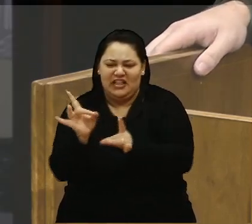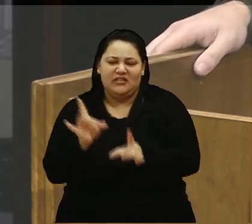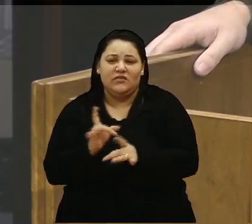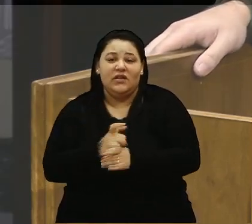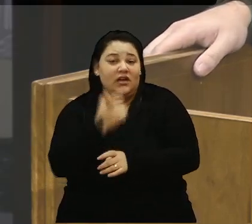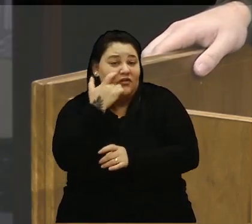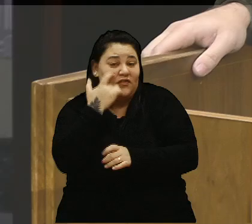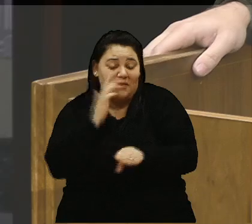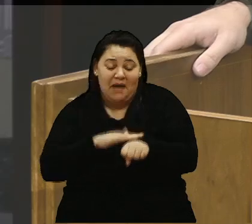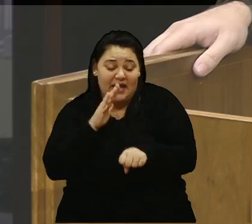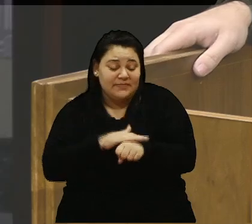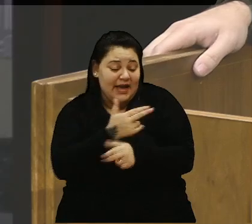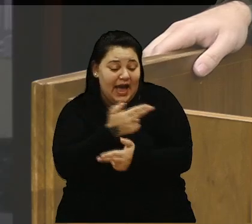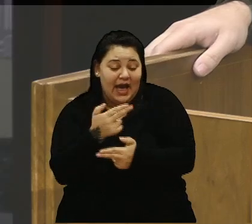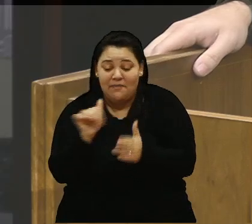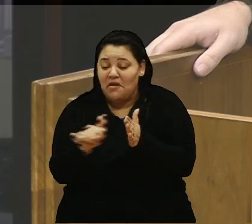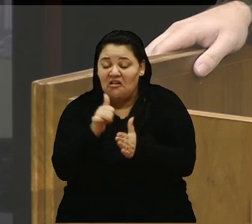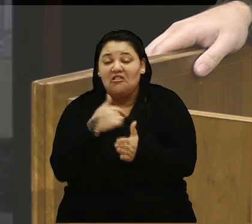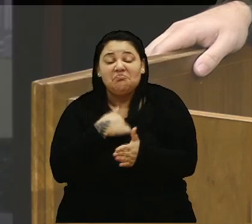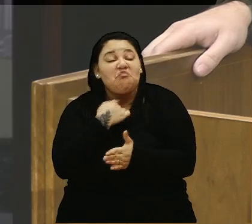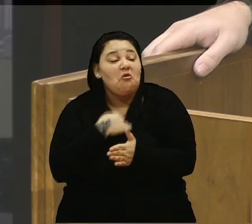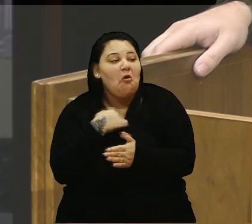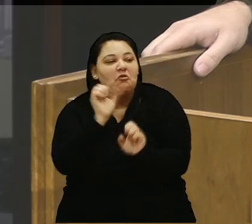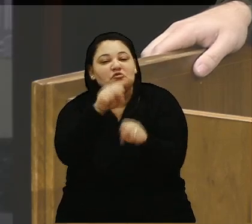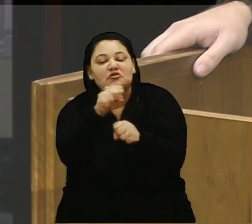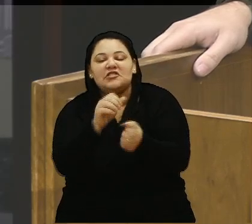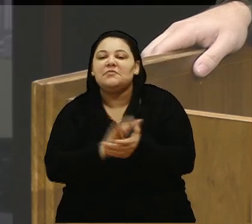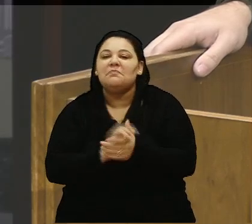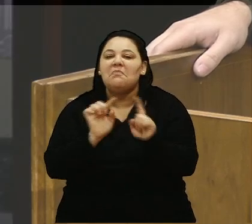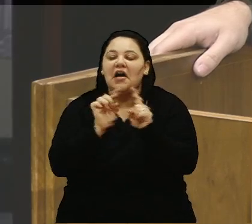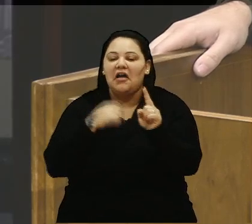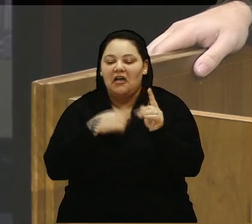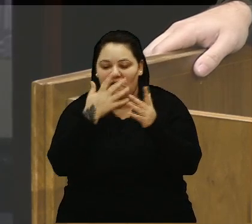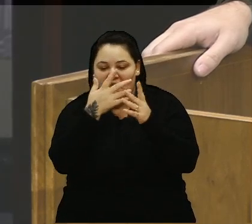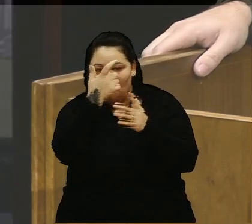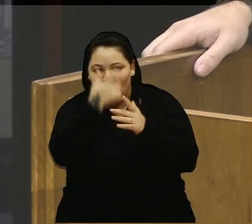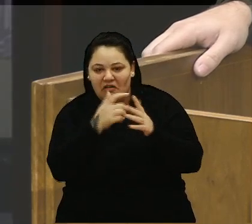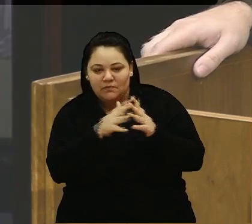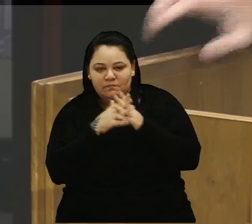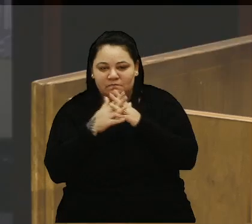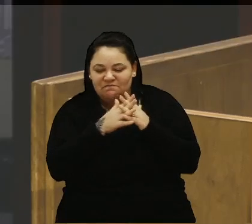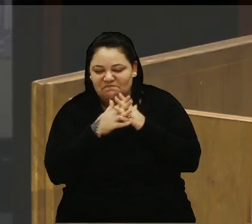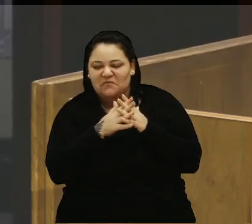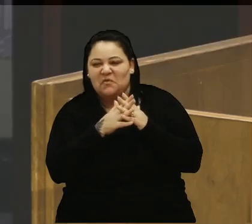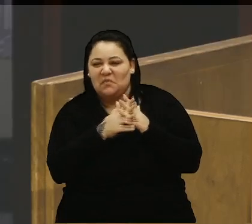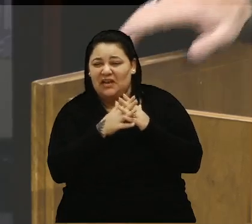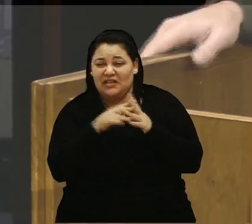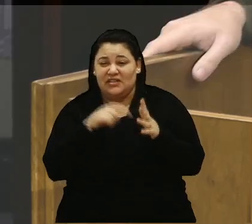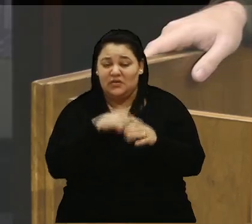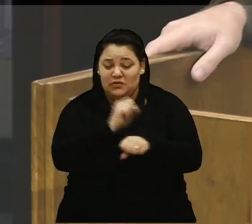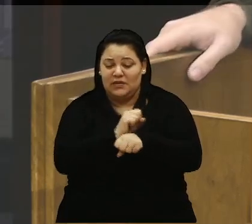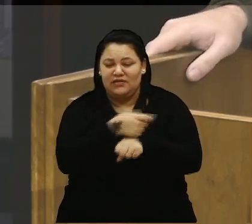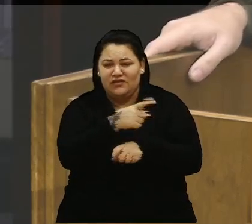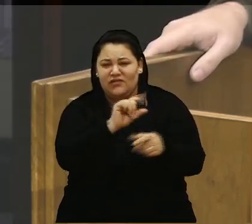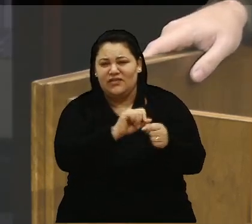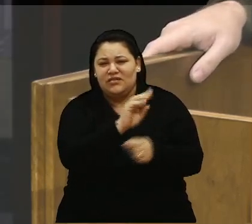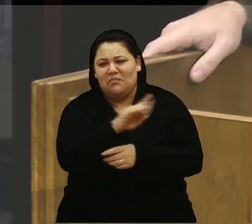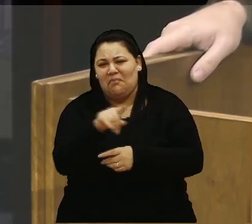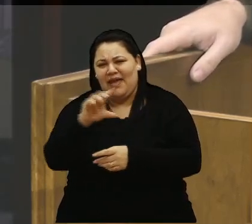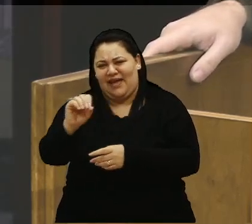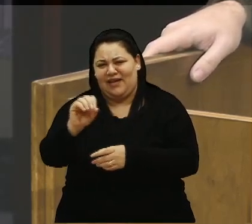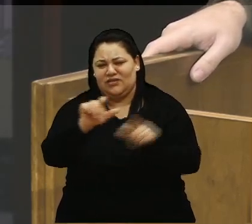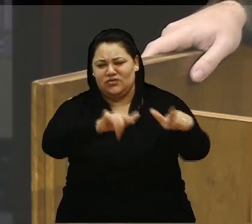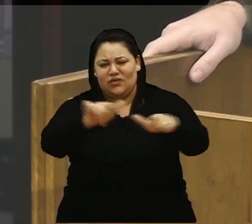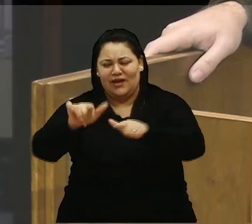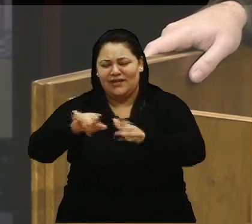arma melhor, mas assim, eu acho complicado e eu espero que os órgãos investiguem. Até agora eu vou fazer um BO e tal, para os órgãos investigar,